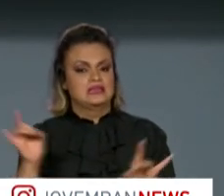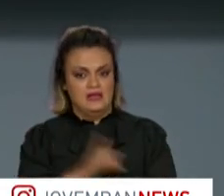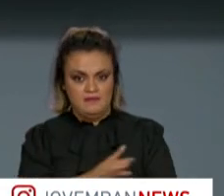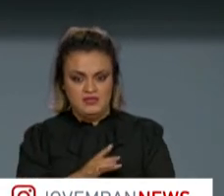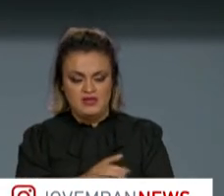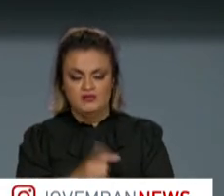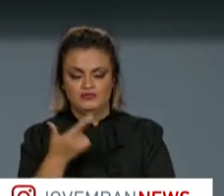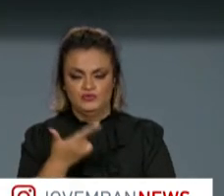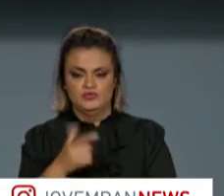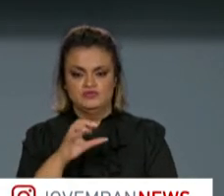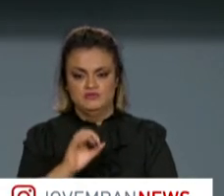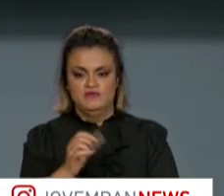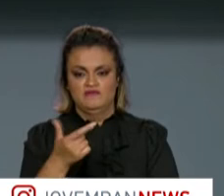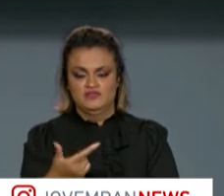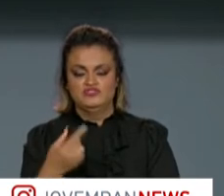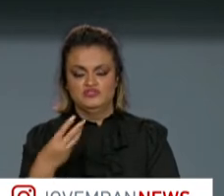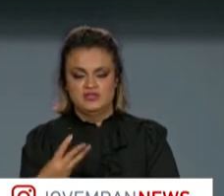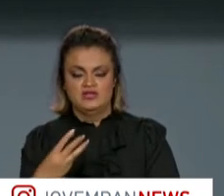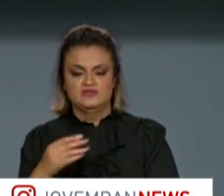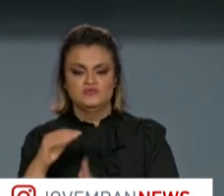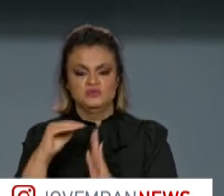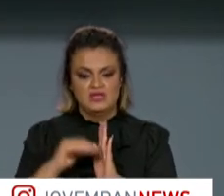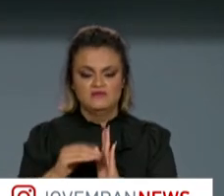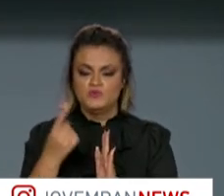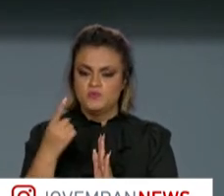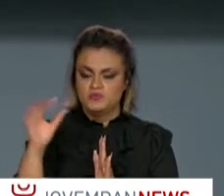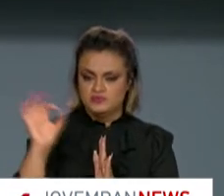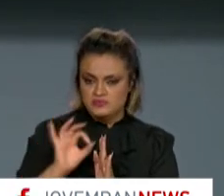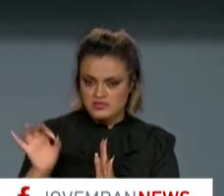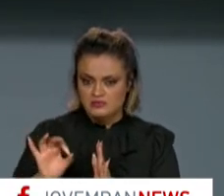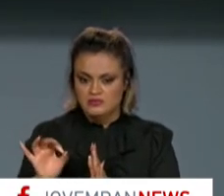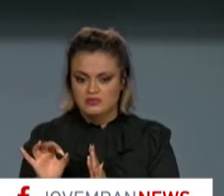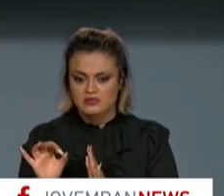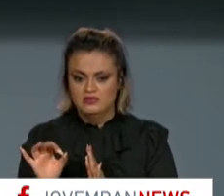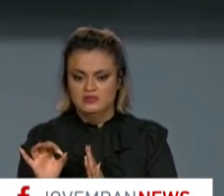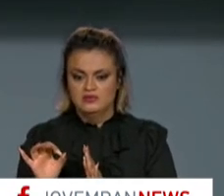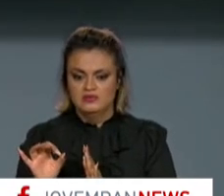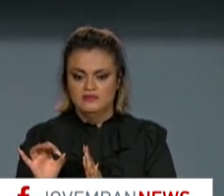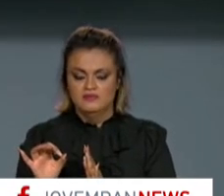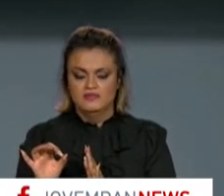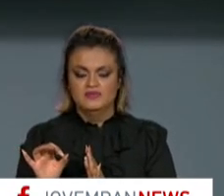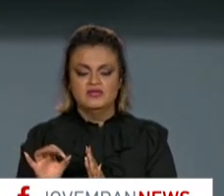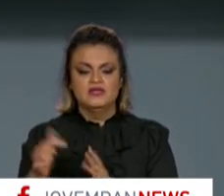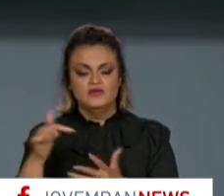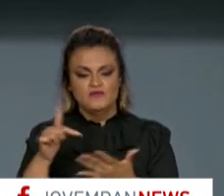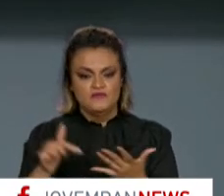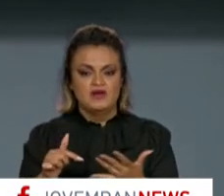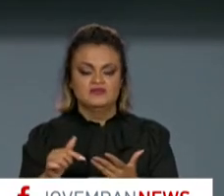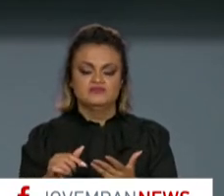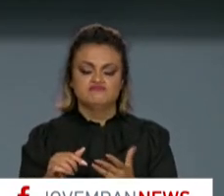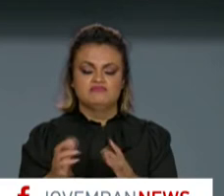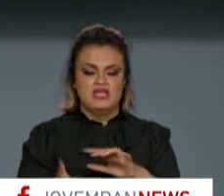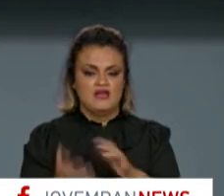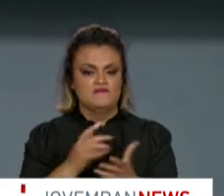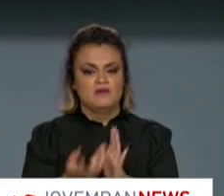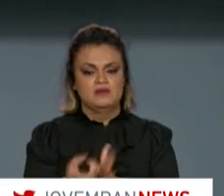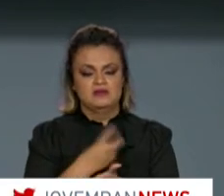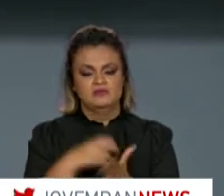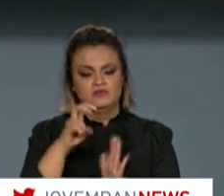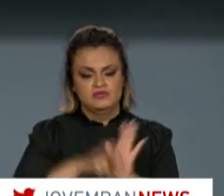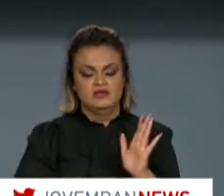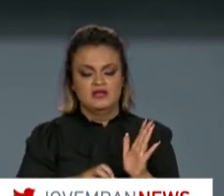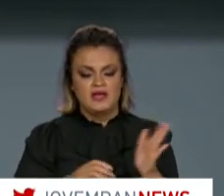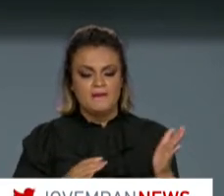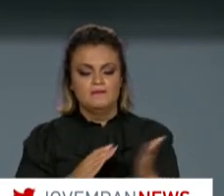ano com um déficit inferior a 1% e com o arcabouço fiscal e a reforma tributária